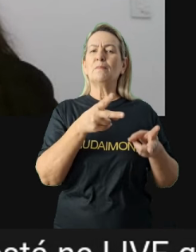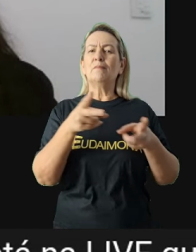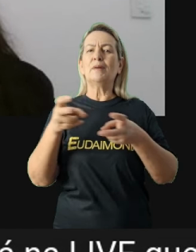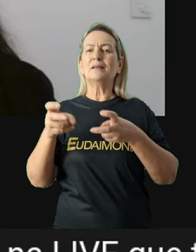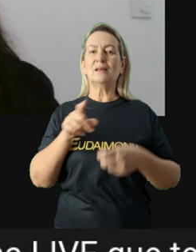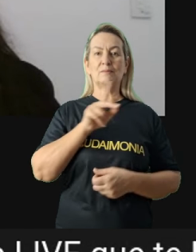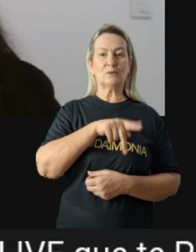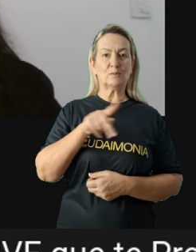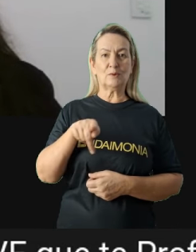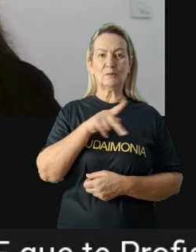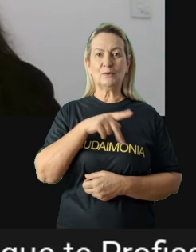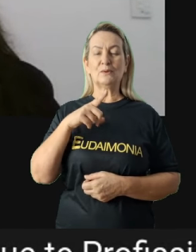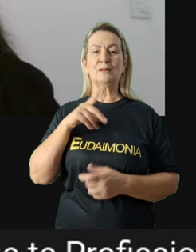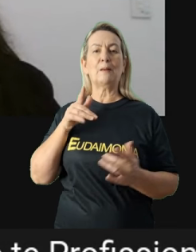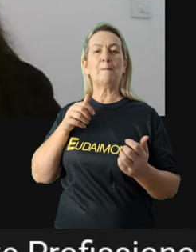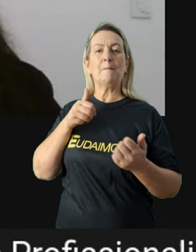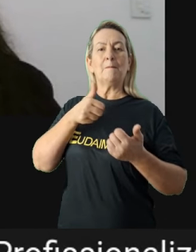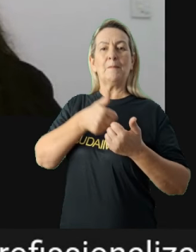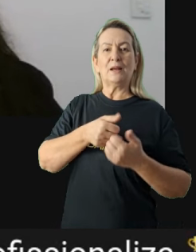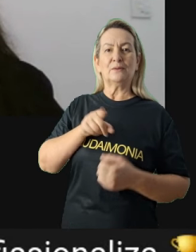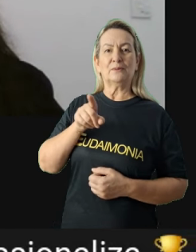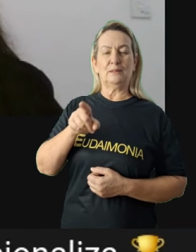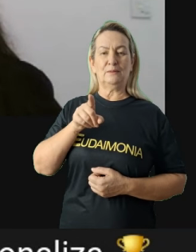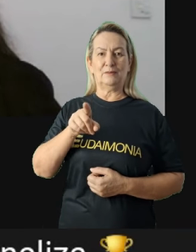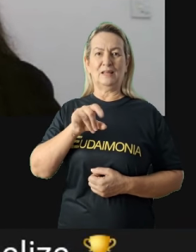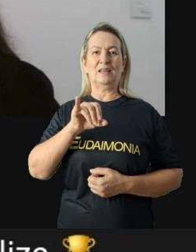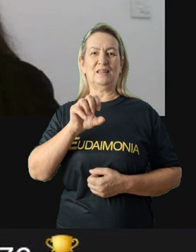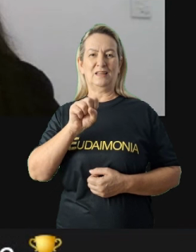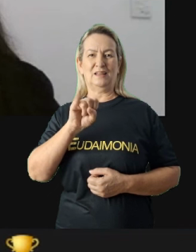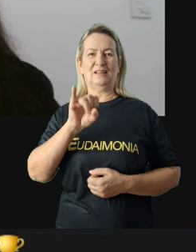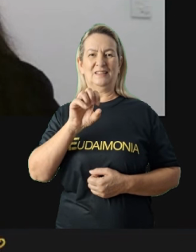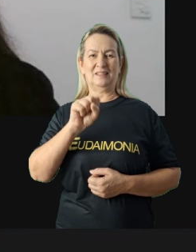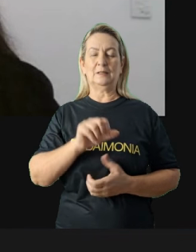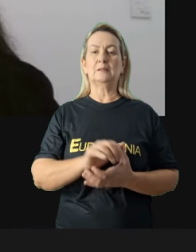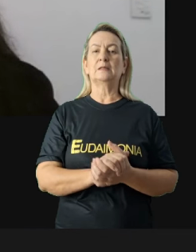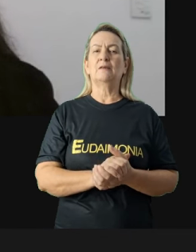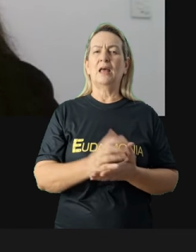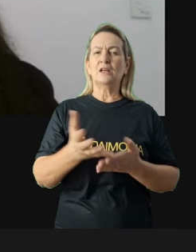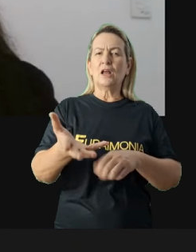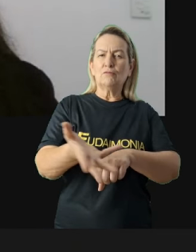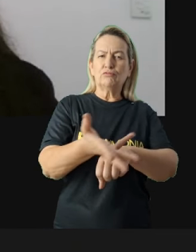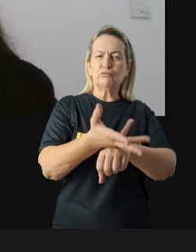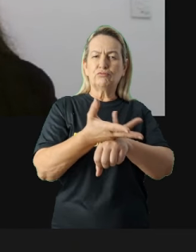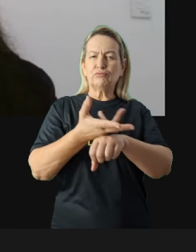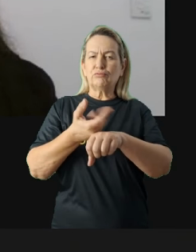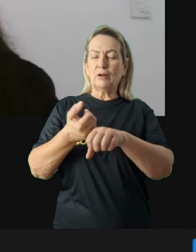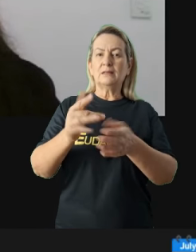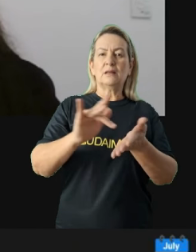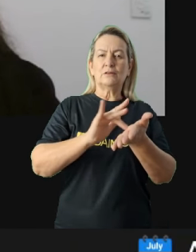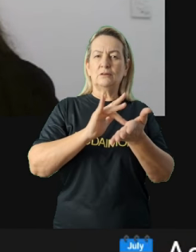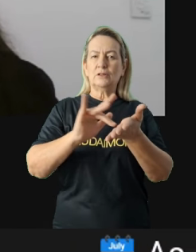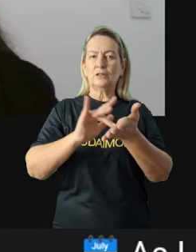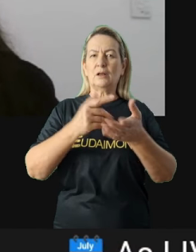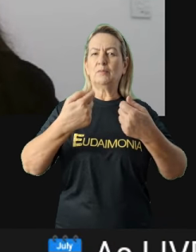ali, como é que você vê os profs assim que estão à sua volta? Você acha realmente que essa essa fluência digital